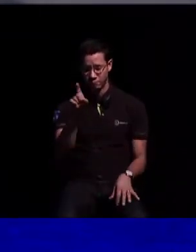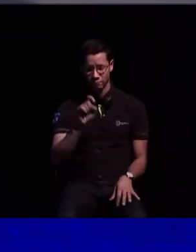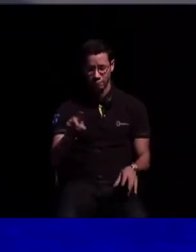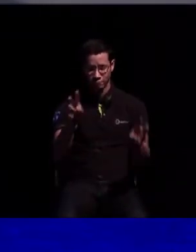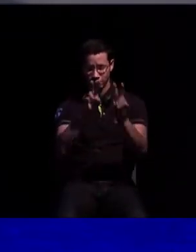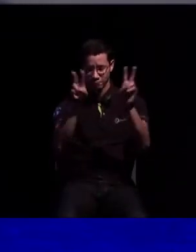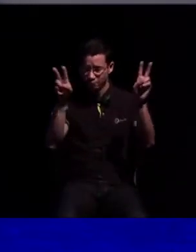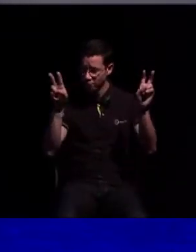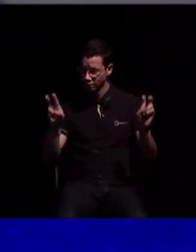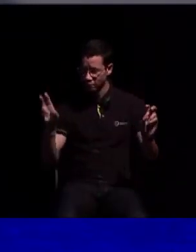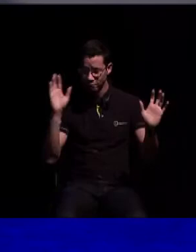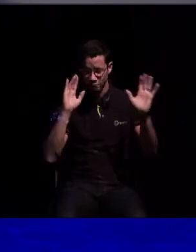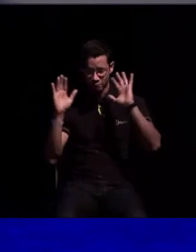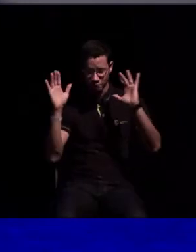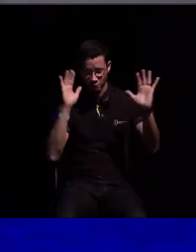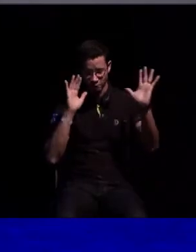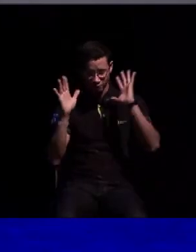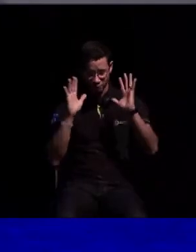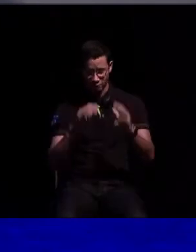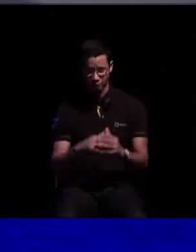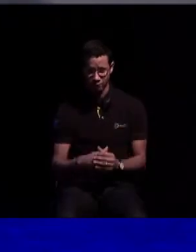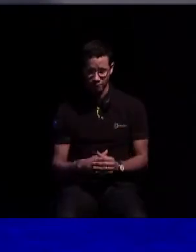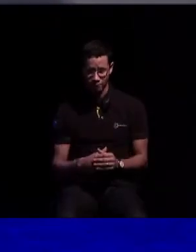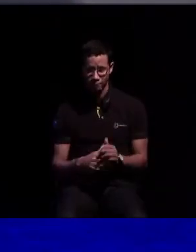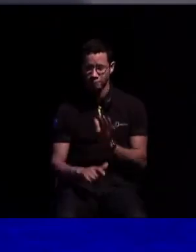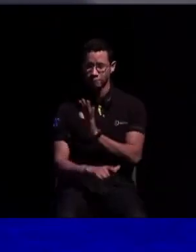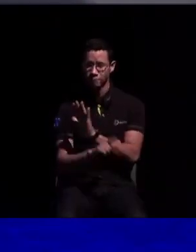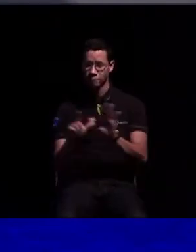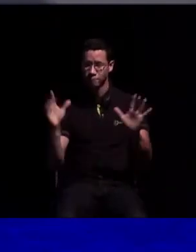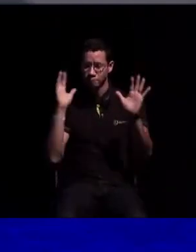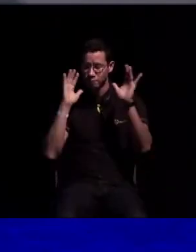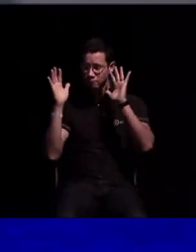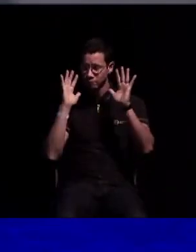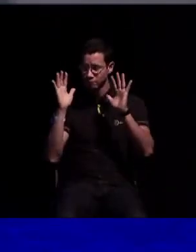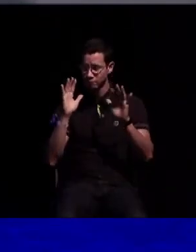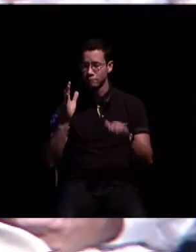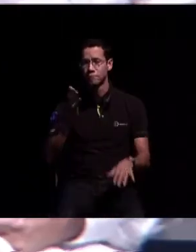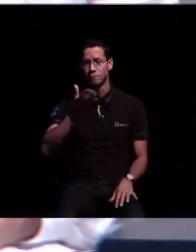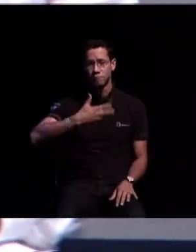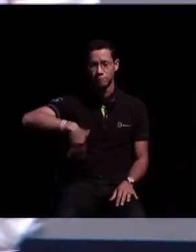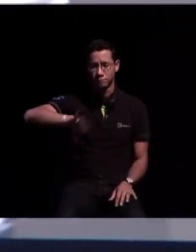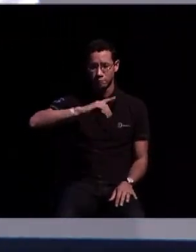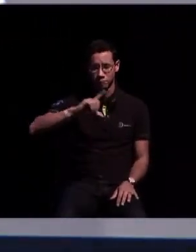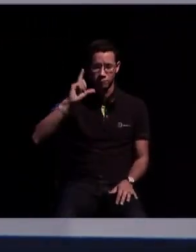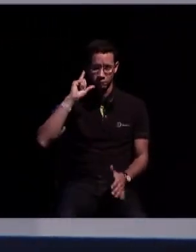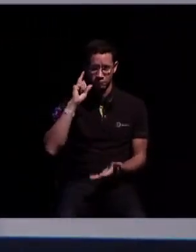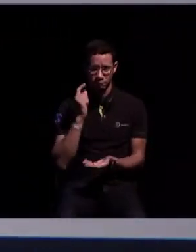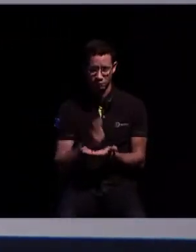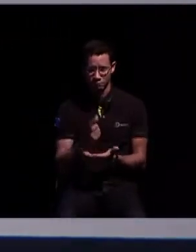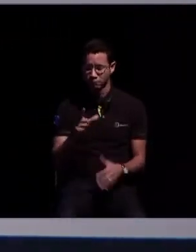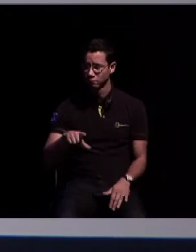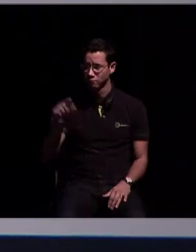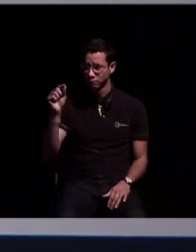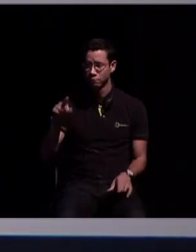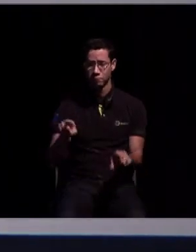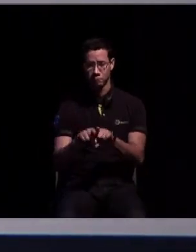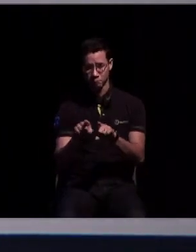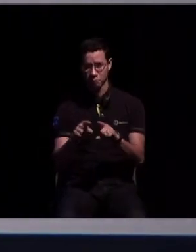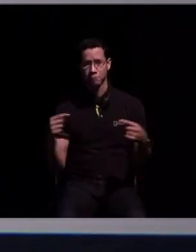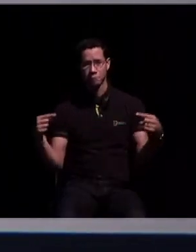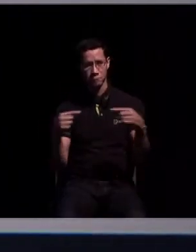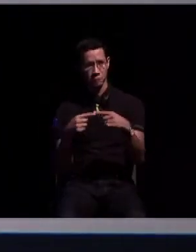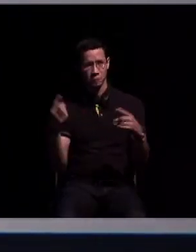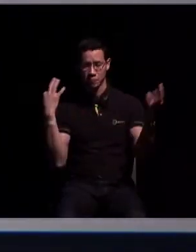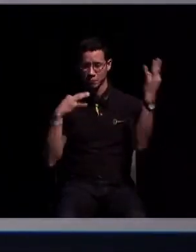acho que ele reflete sobre pressupostos de todas as nossas escolhas, inclusive das escolhas que têm a ver com o turismo,